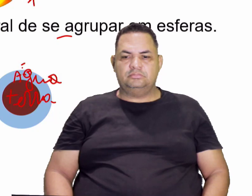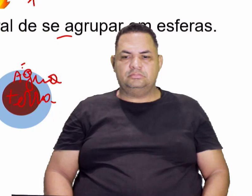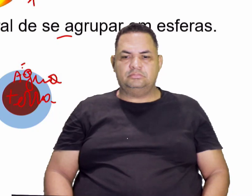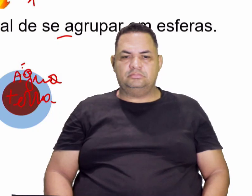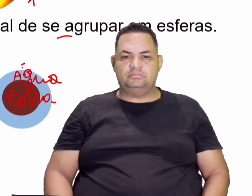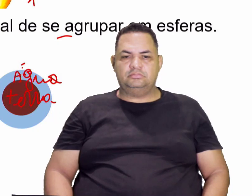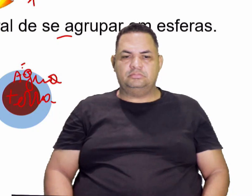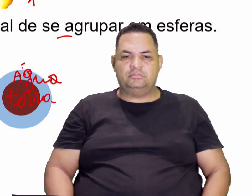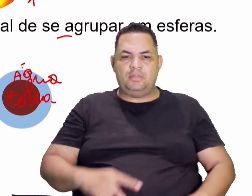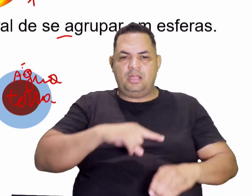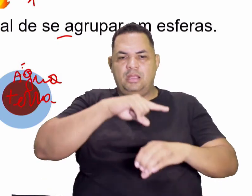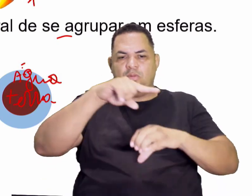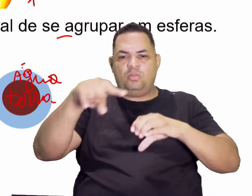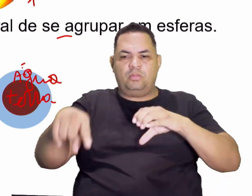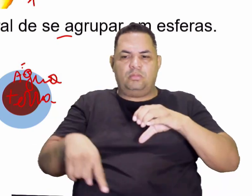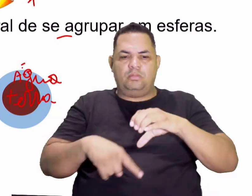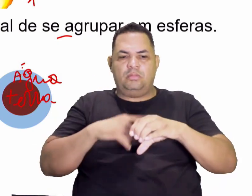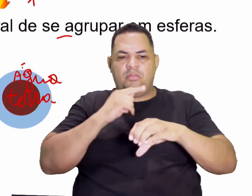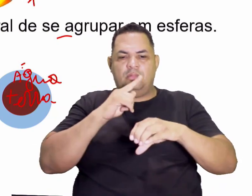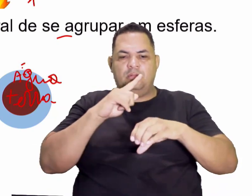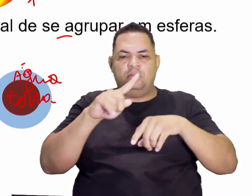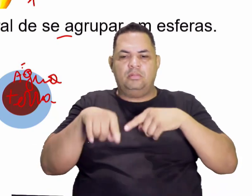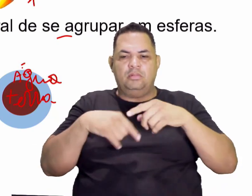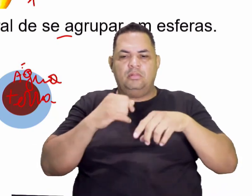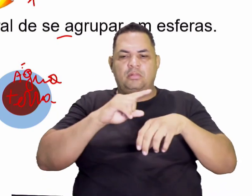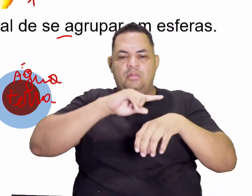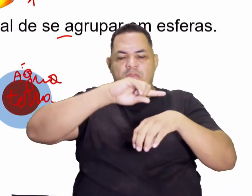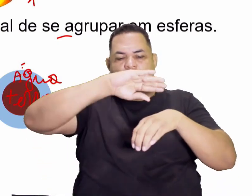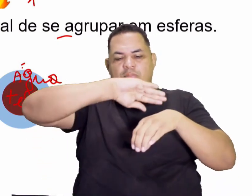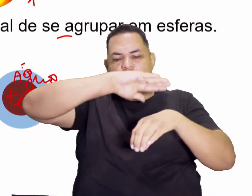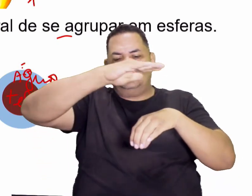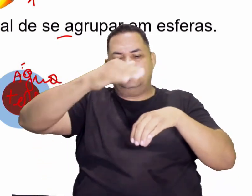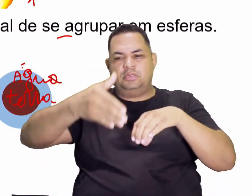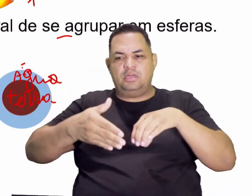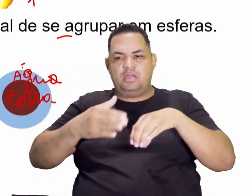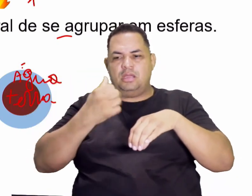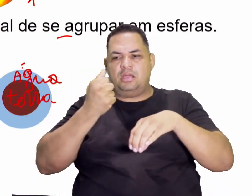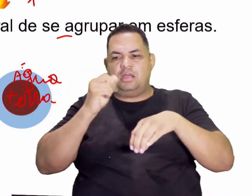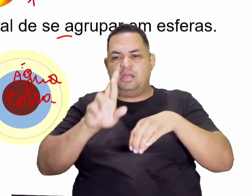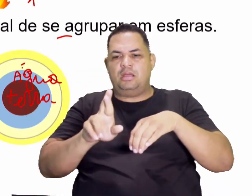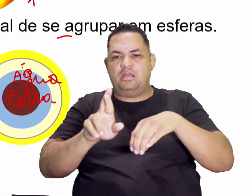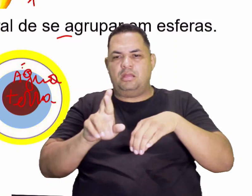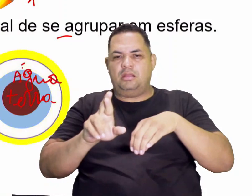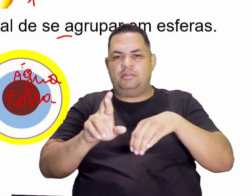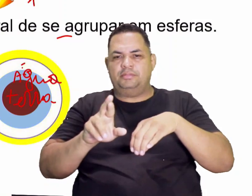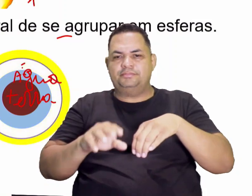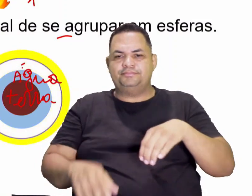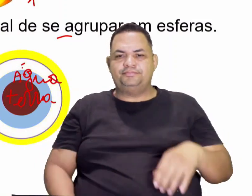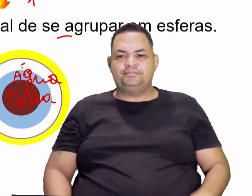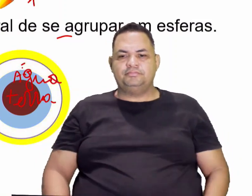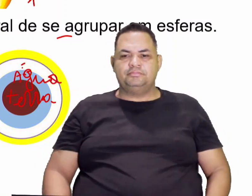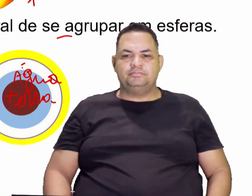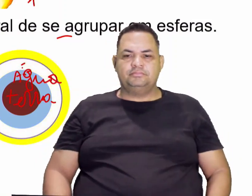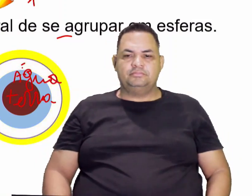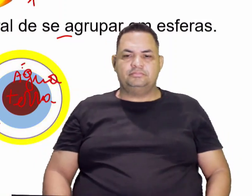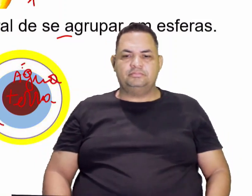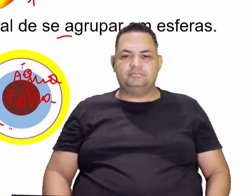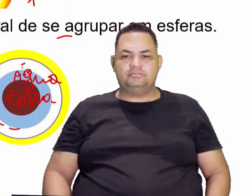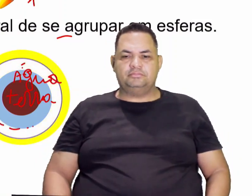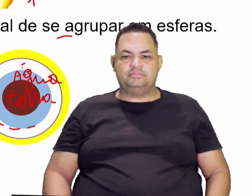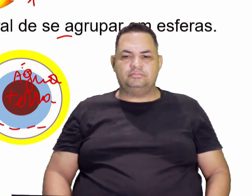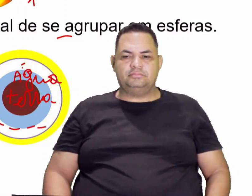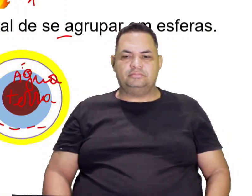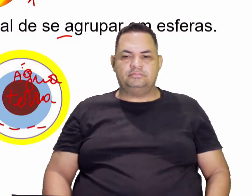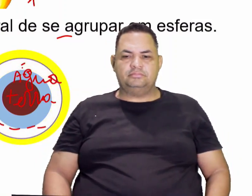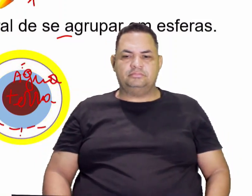Envolveria nessa água aqui, ó. Depois a esfera de ar, né, que estava em volta aqui, ó. Coloquei o